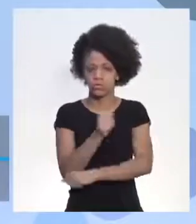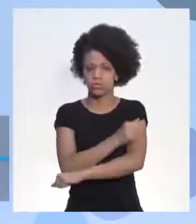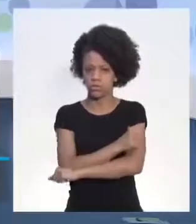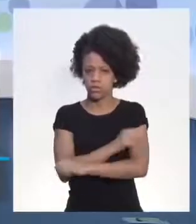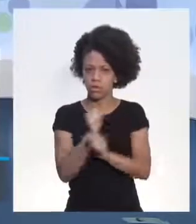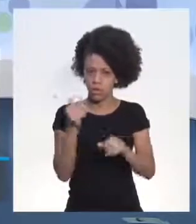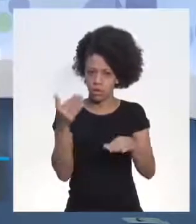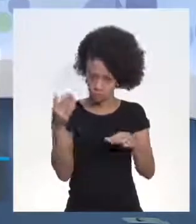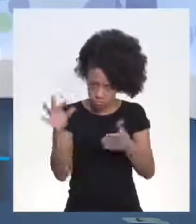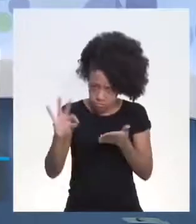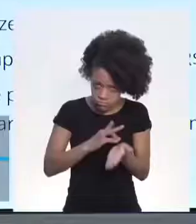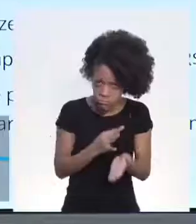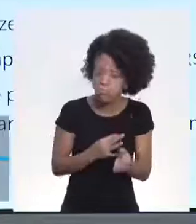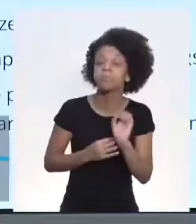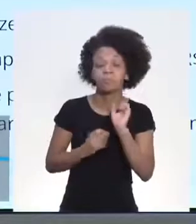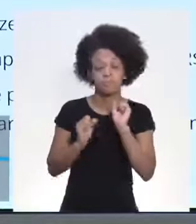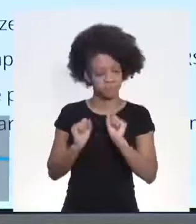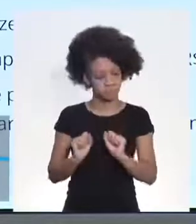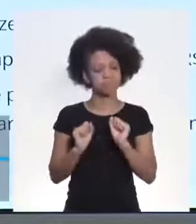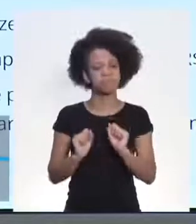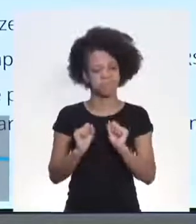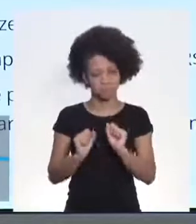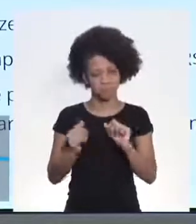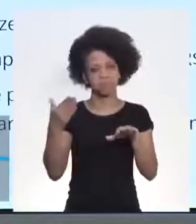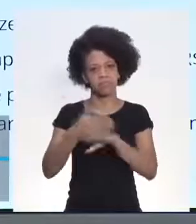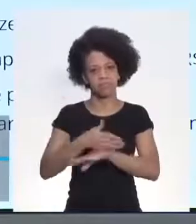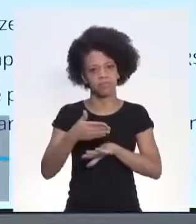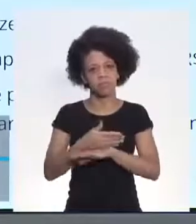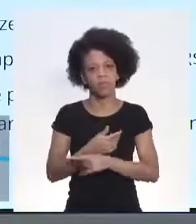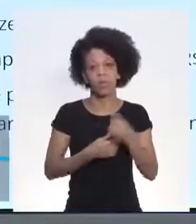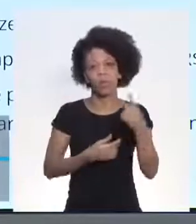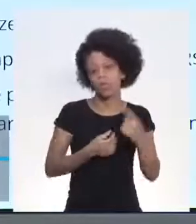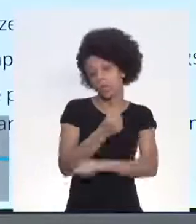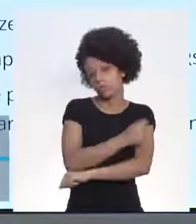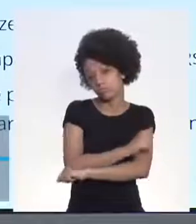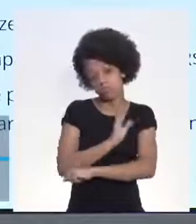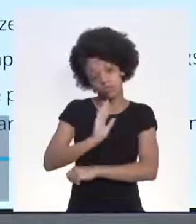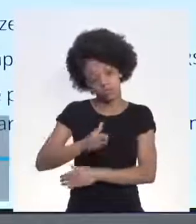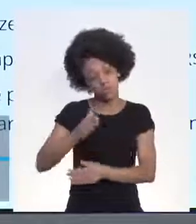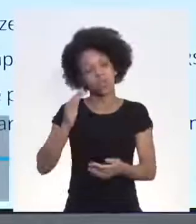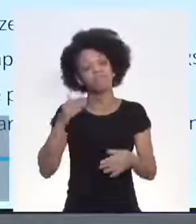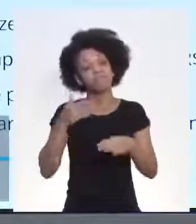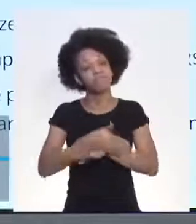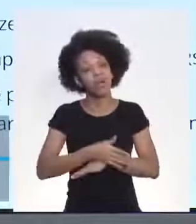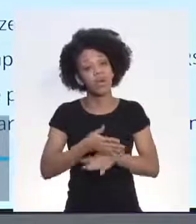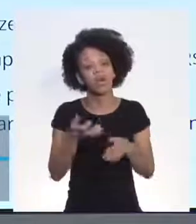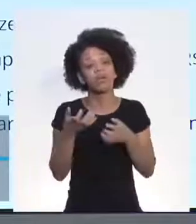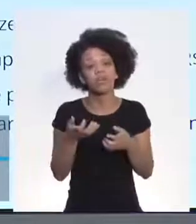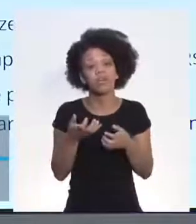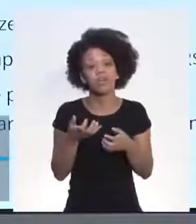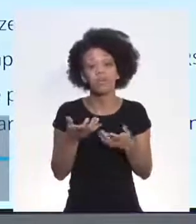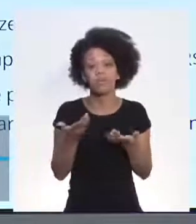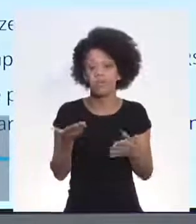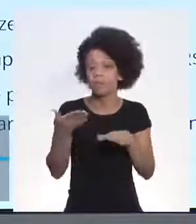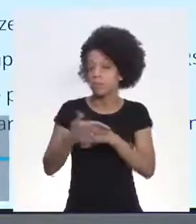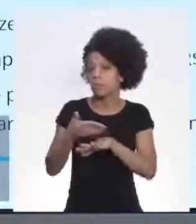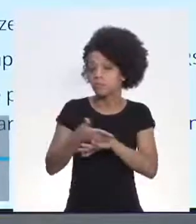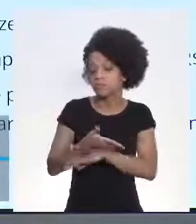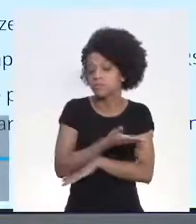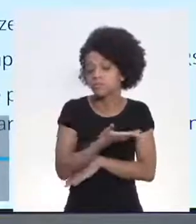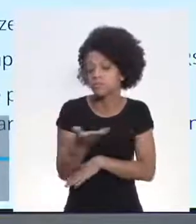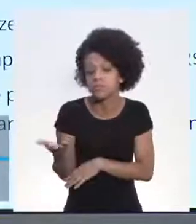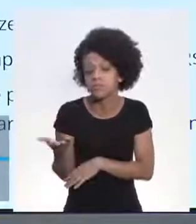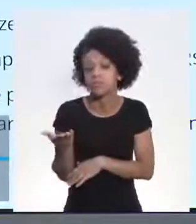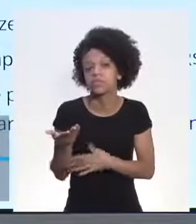pode se inscrever. Pode mesmo. Pode participar. Um aluno já pode participar. O que nós queremos mesmo é a participação de vocês